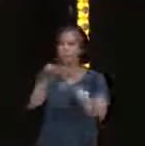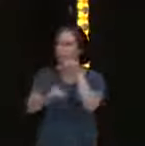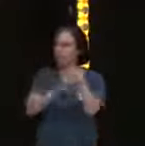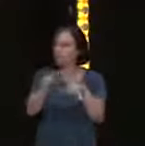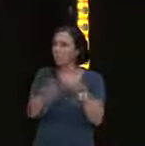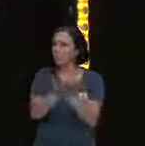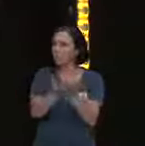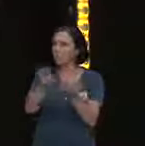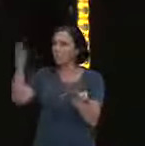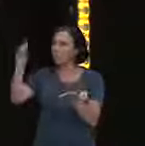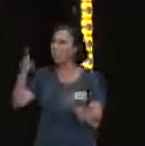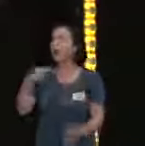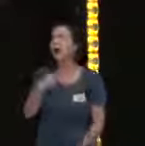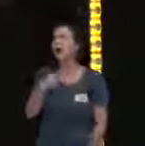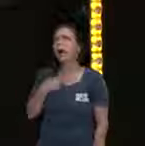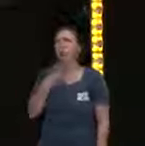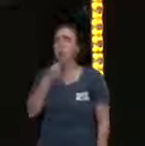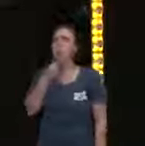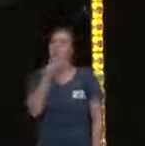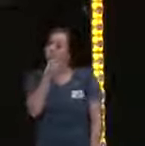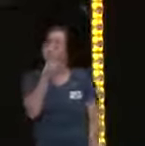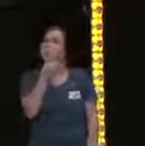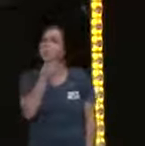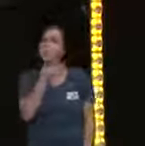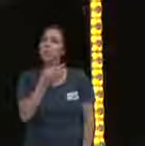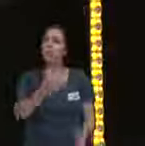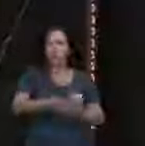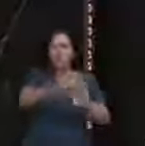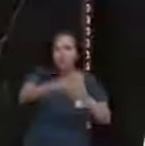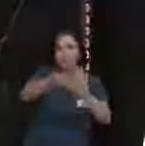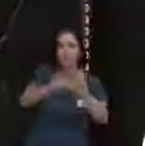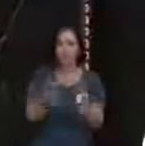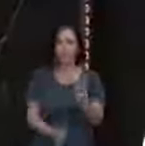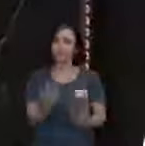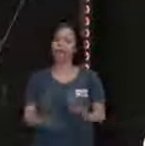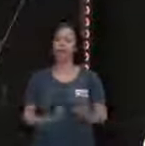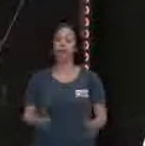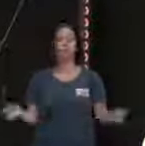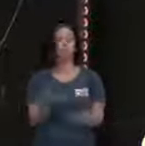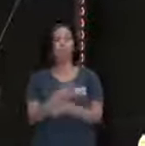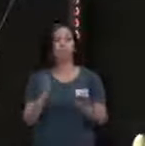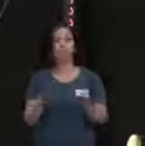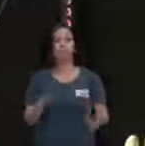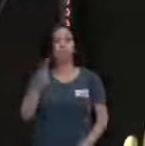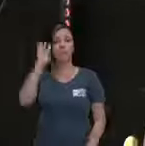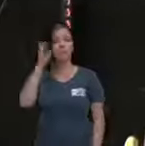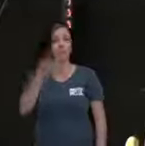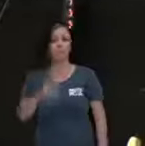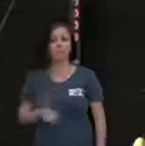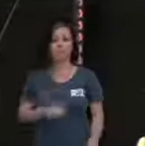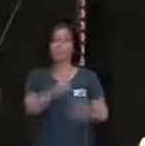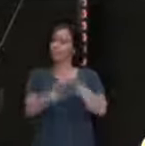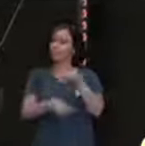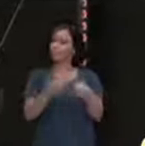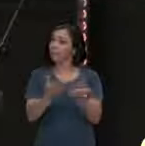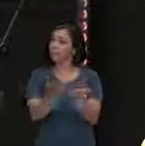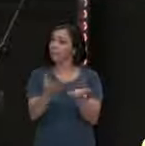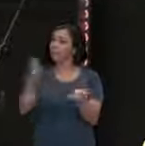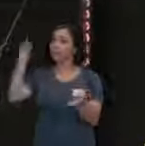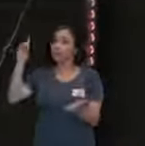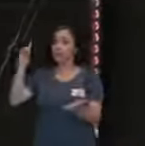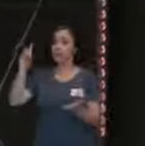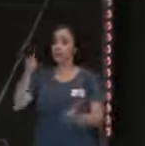vamos tirar lá o inferno né e quem pronto Resolveu a gente alterar a Bíblia